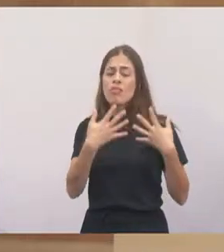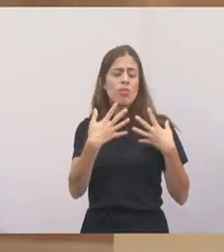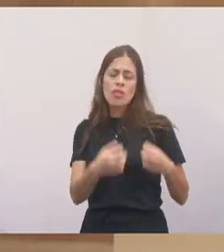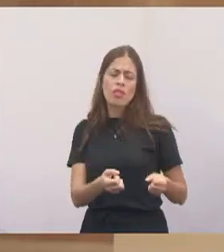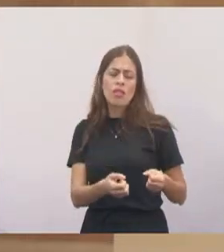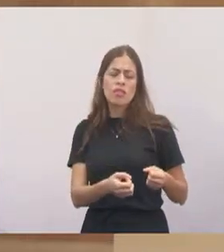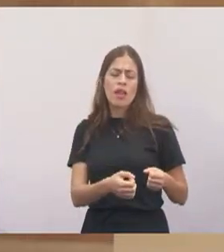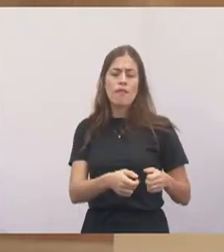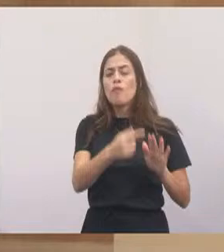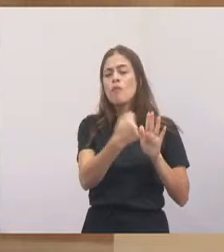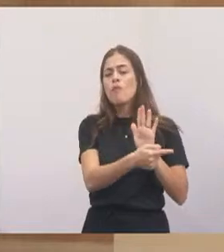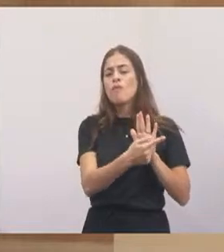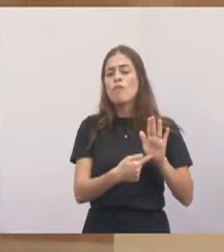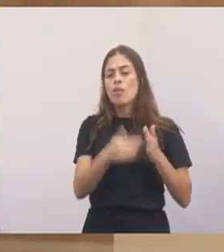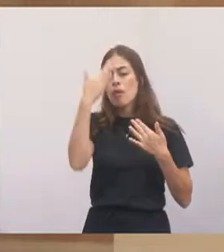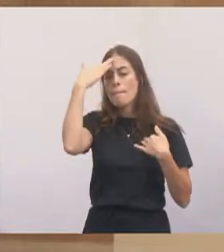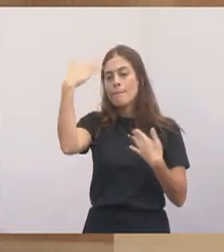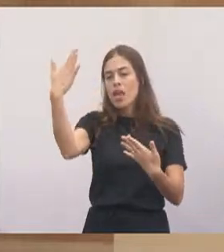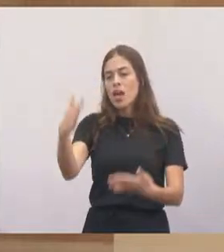bom? Obrigada.